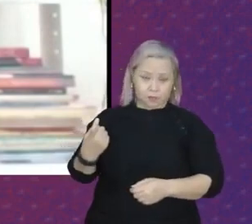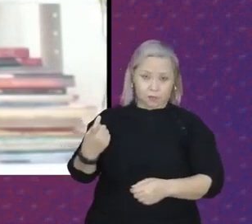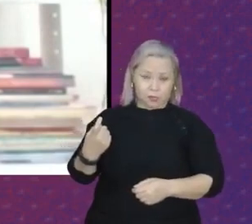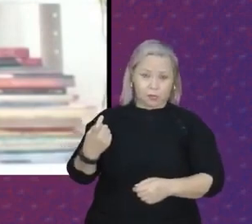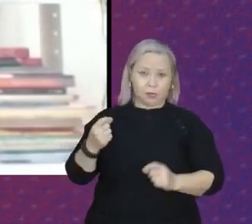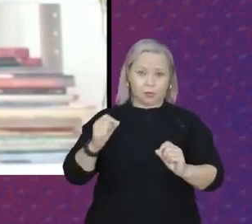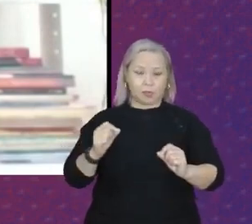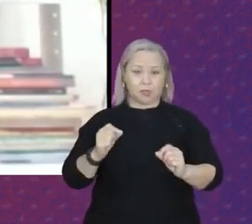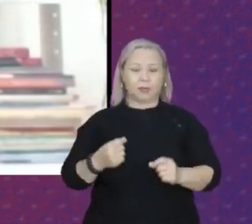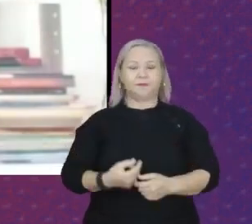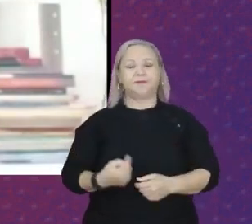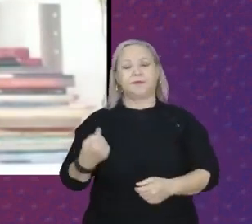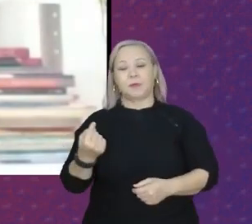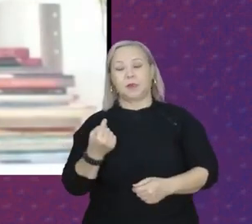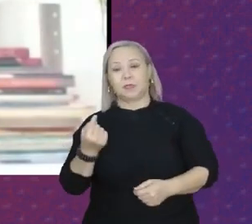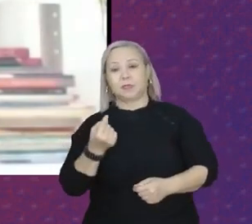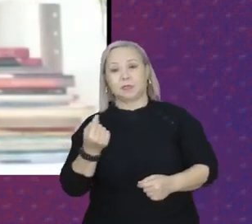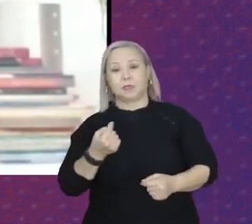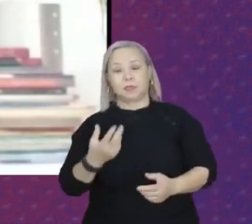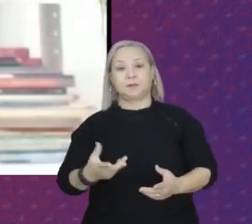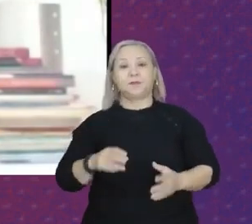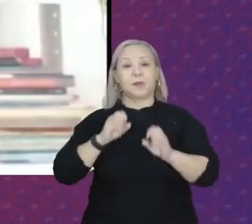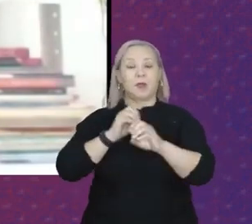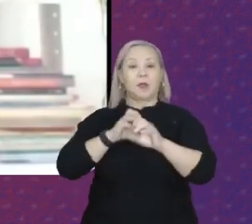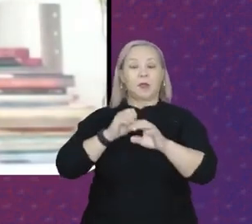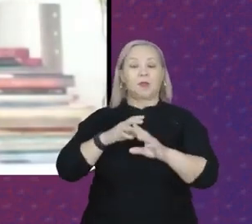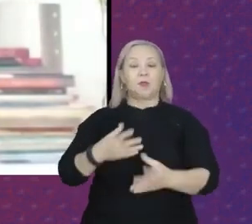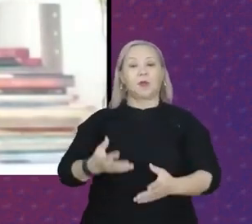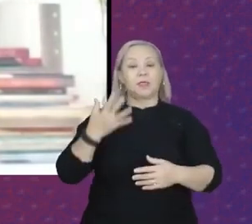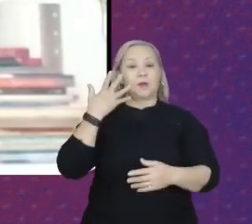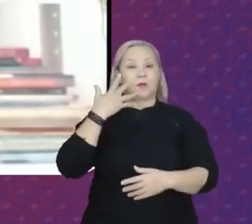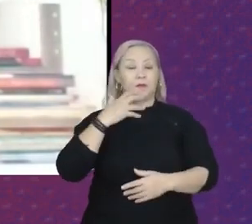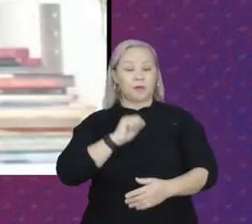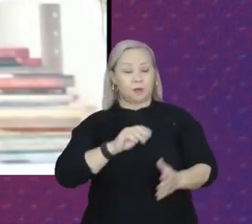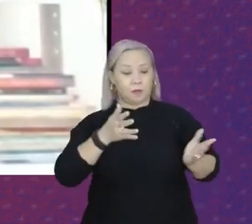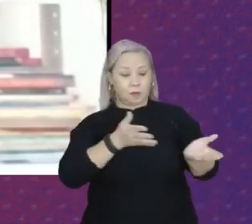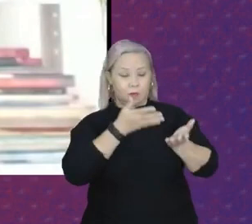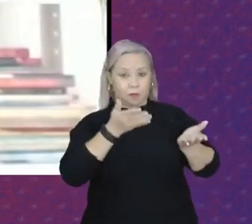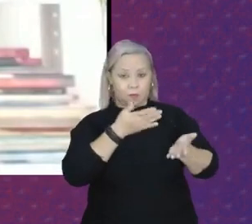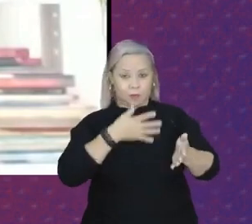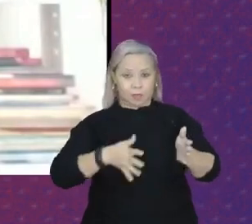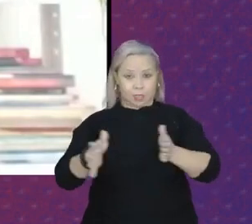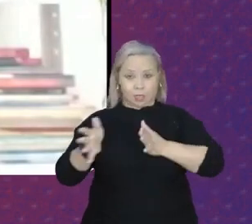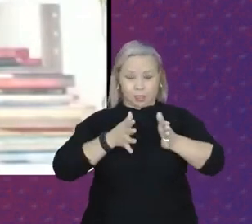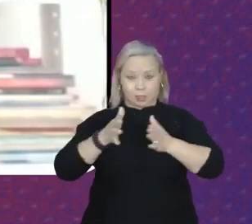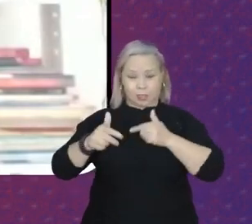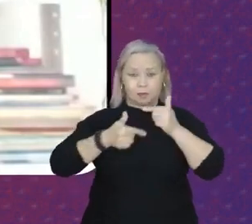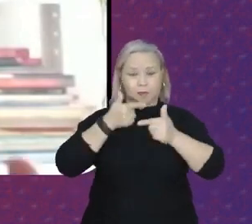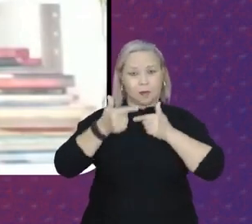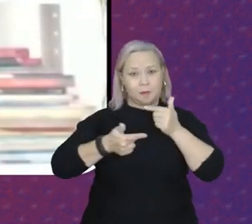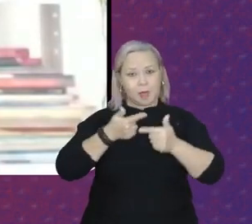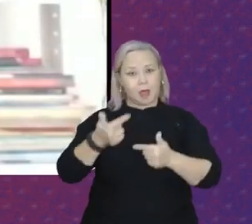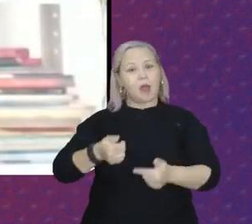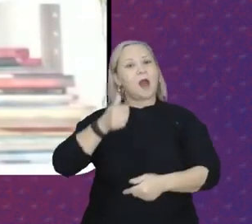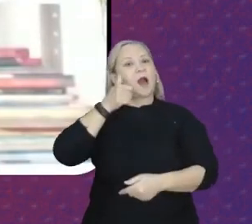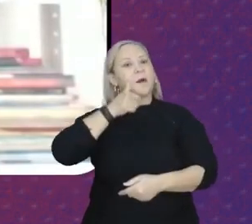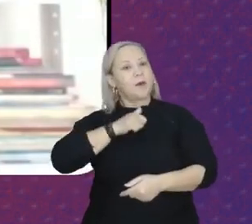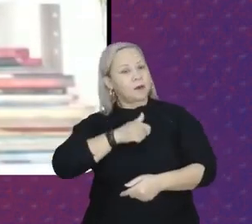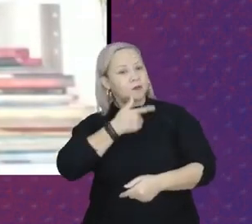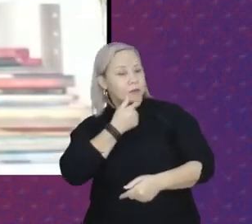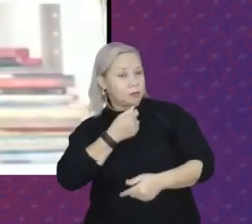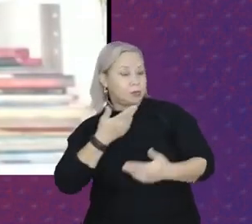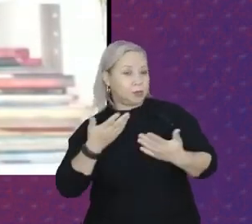a educação infantil assume o papel de promover a igualdade de acesso ao trabalho para homens e